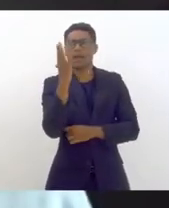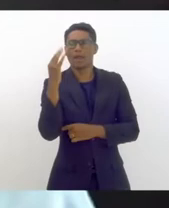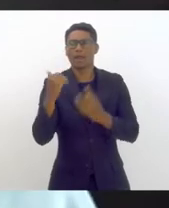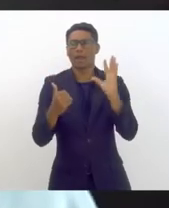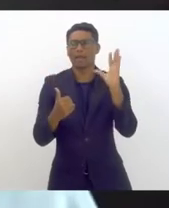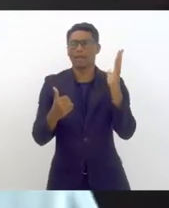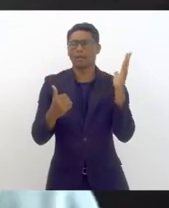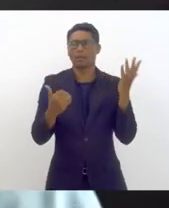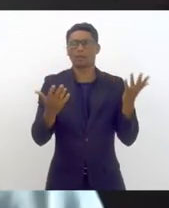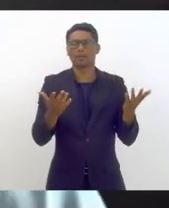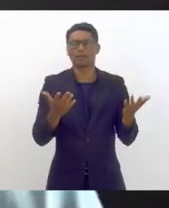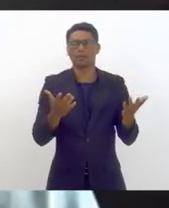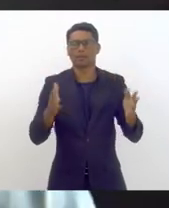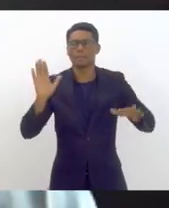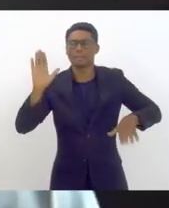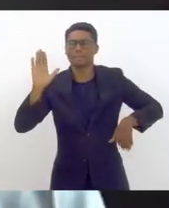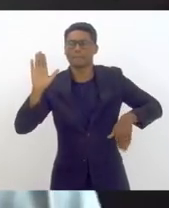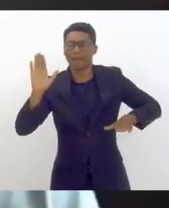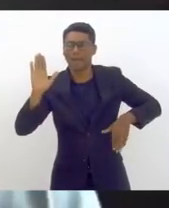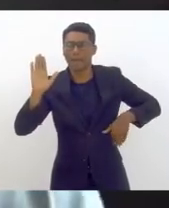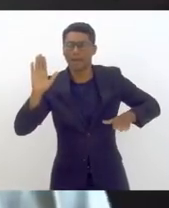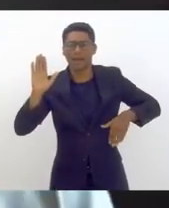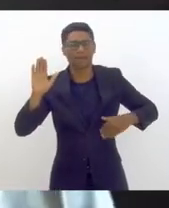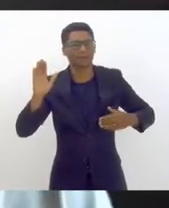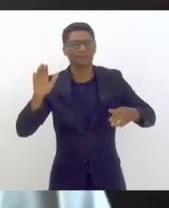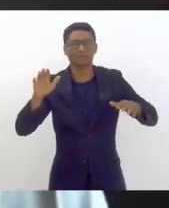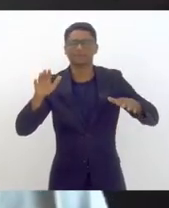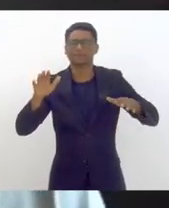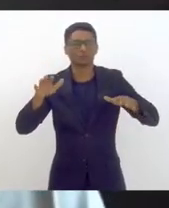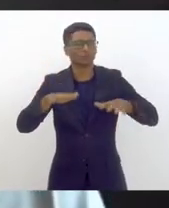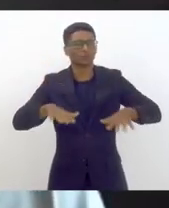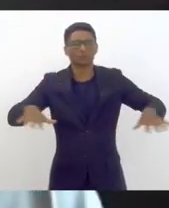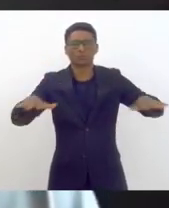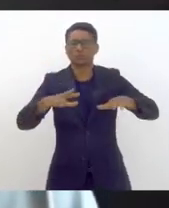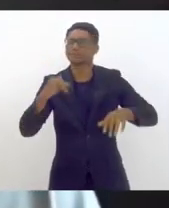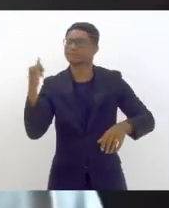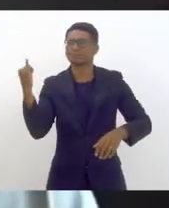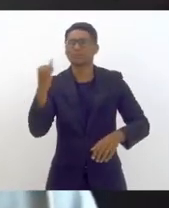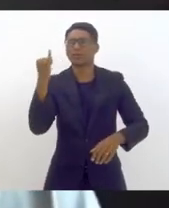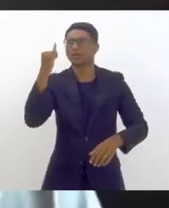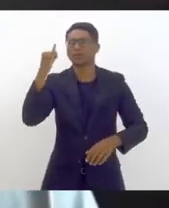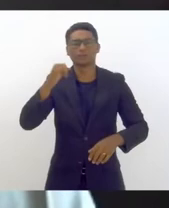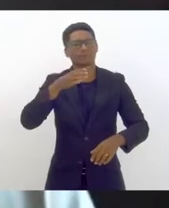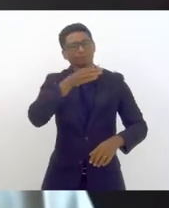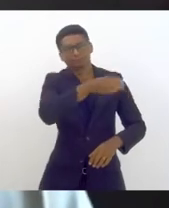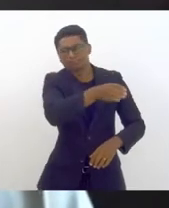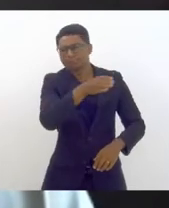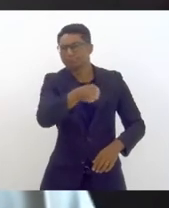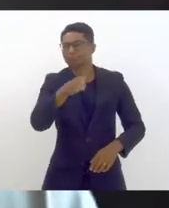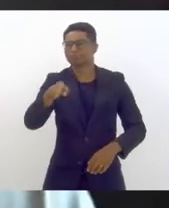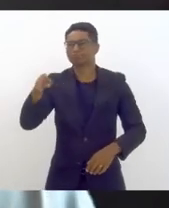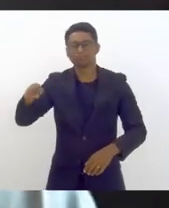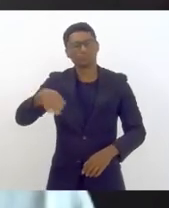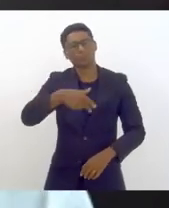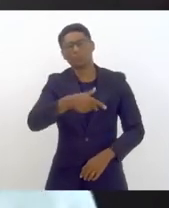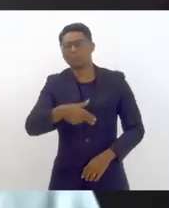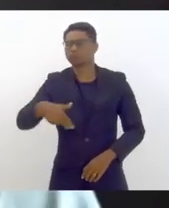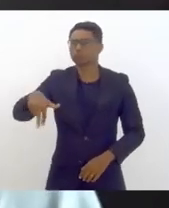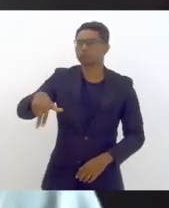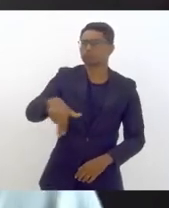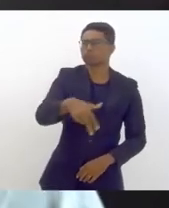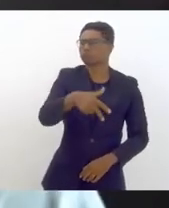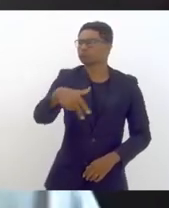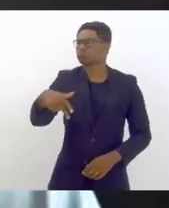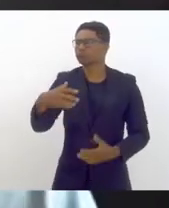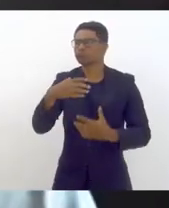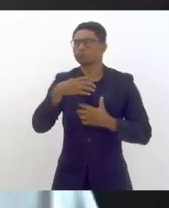com a natureza tão intocada quanto possível, e aumentou, sem dúvida nenhuma, a demanda por